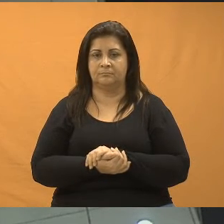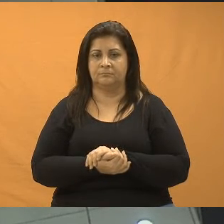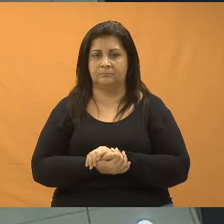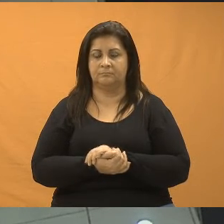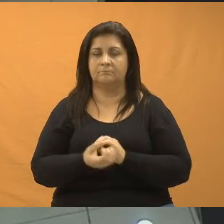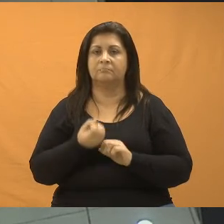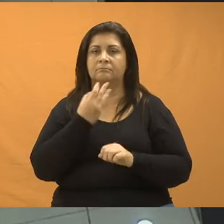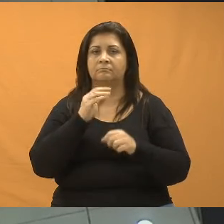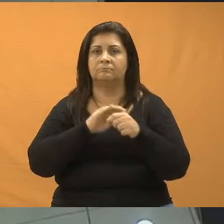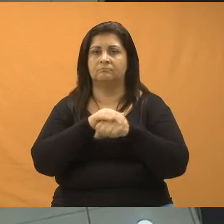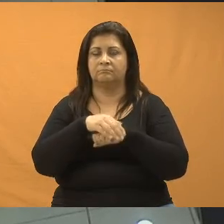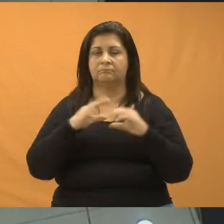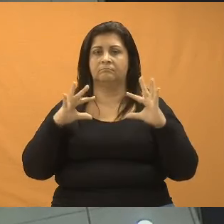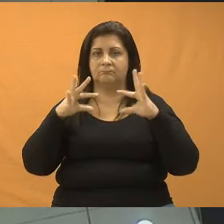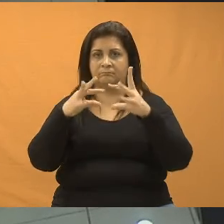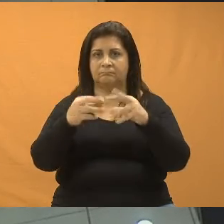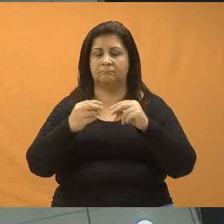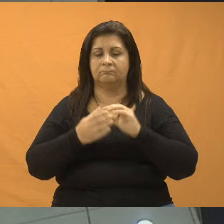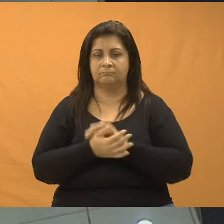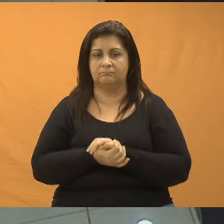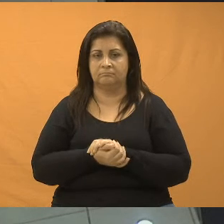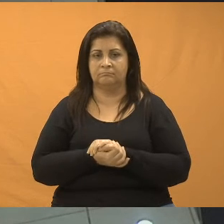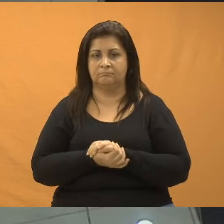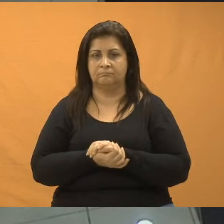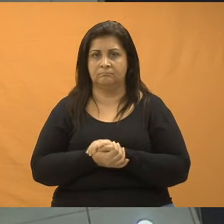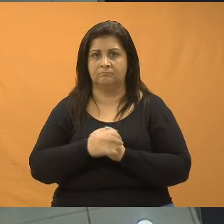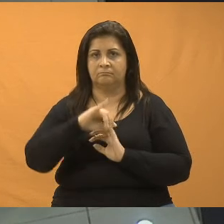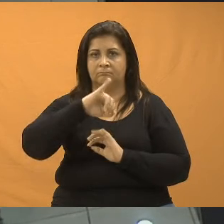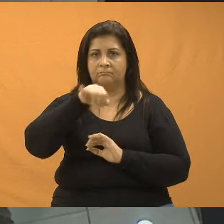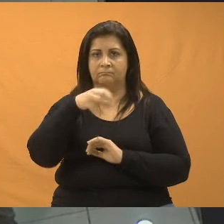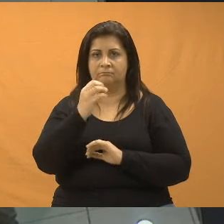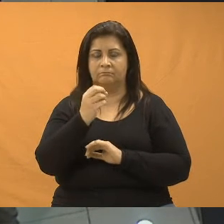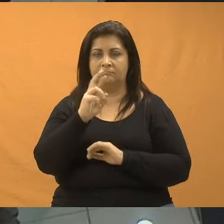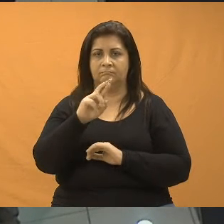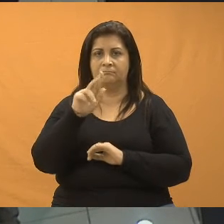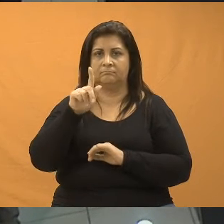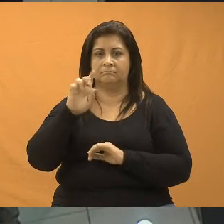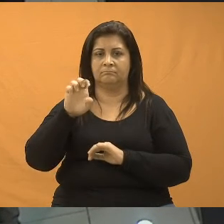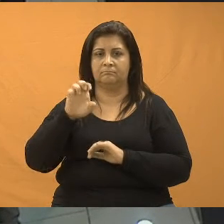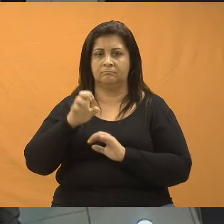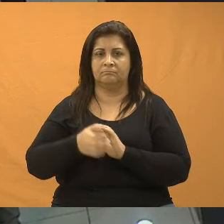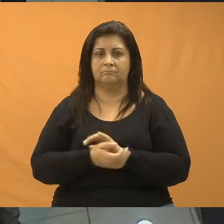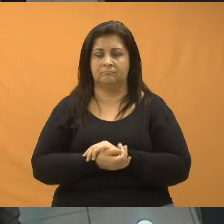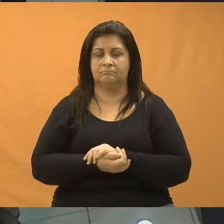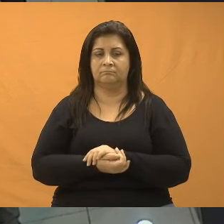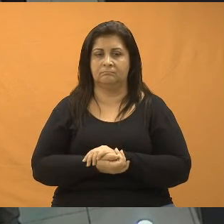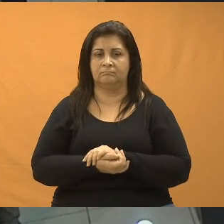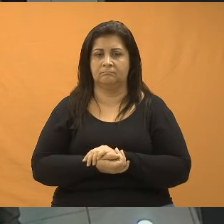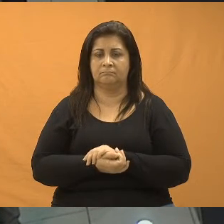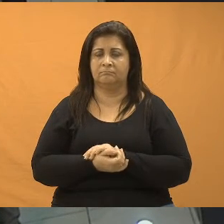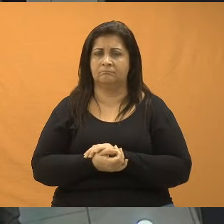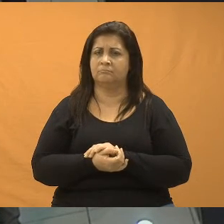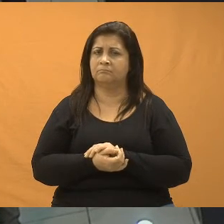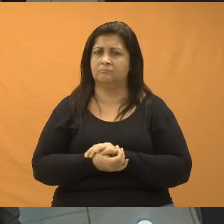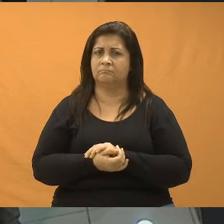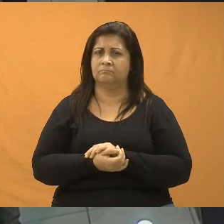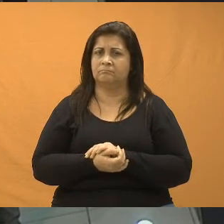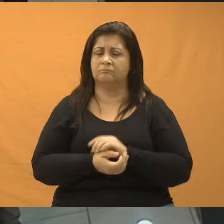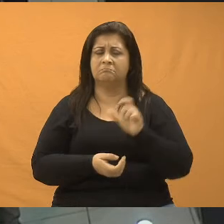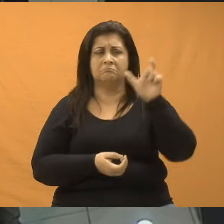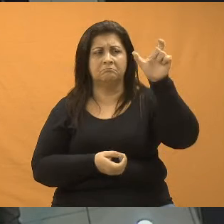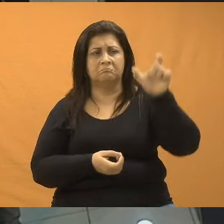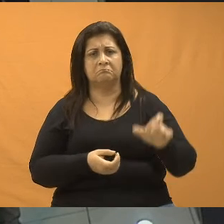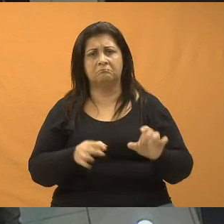Boa noite a todos. O meu nome é Jorge Martins do Prado. Eu sou um homem simples, um homem do povo, então